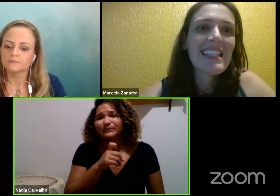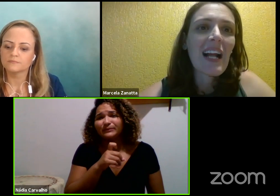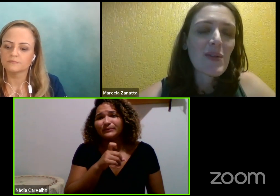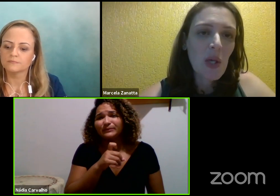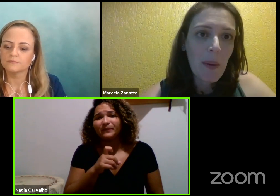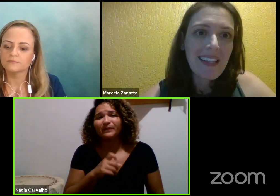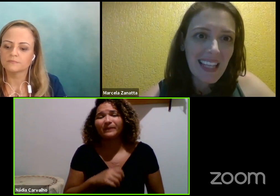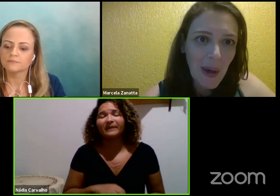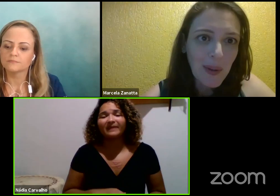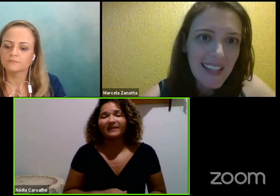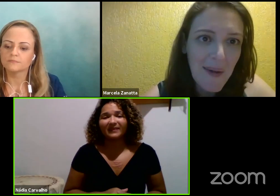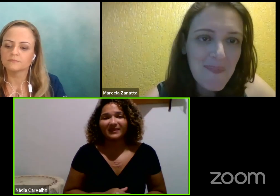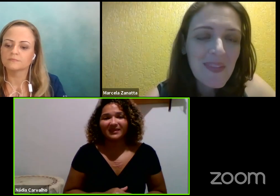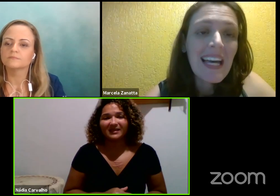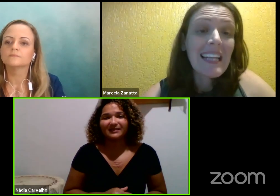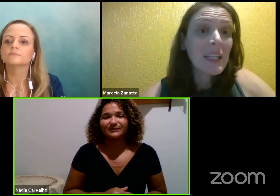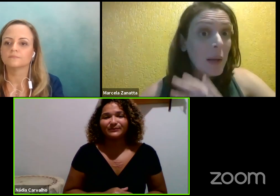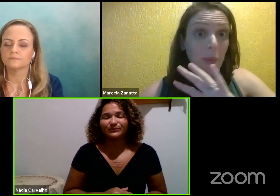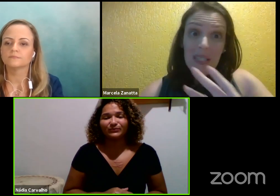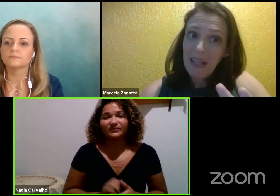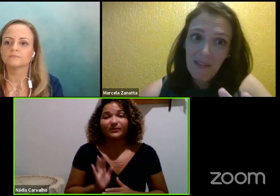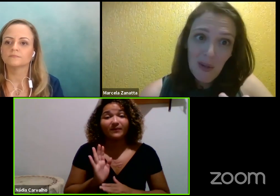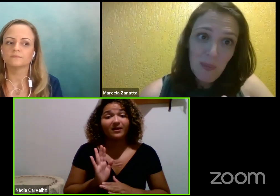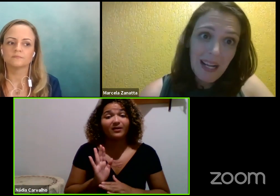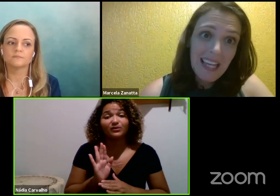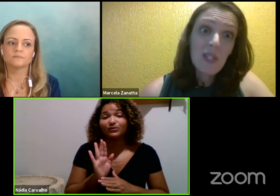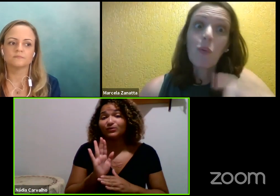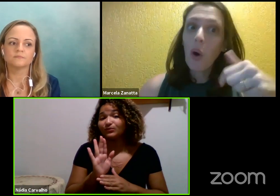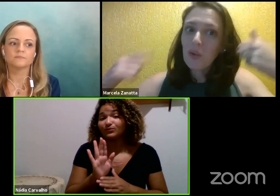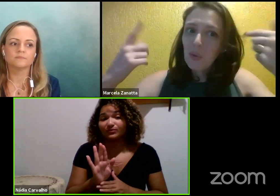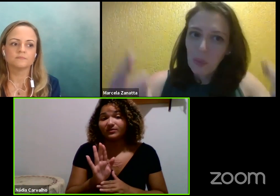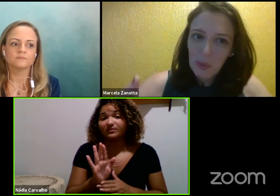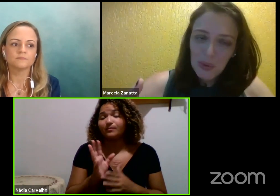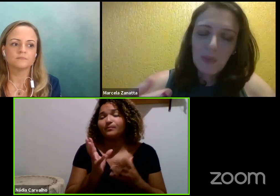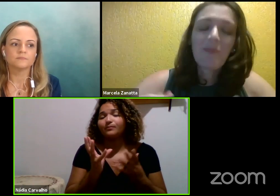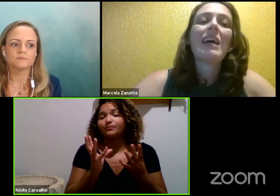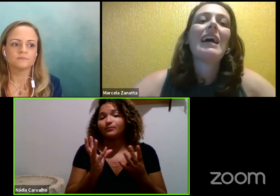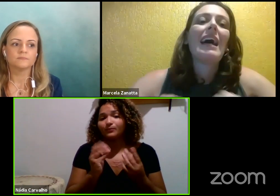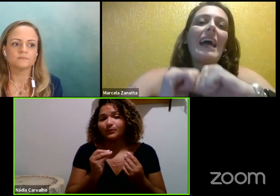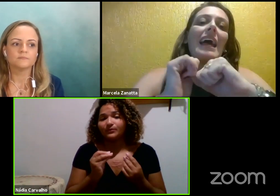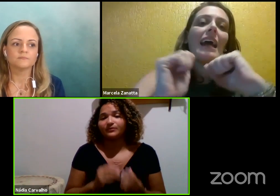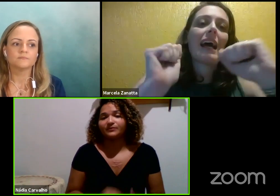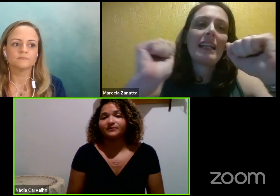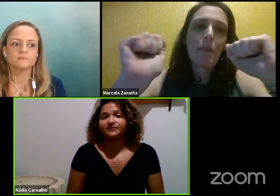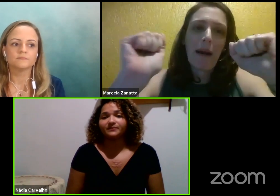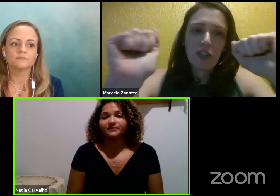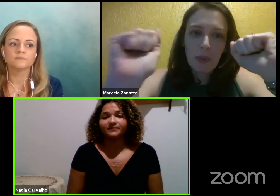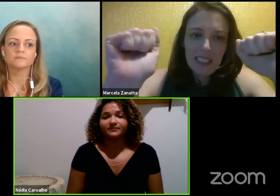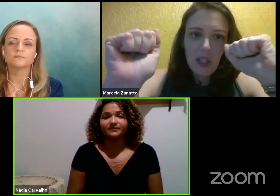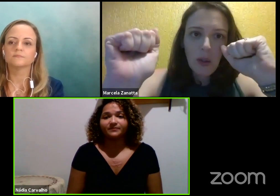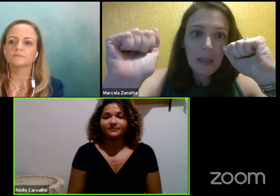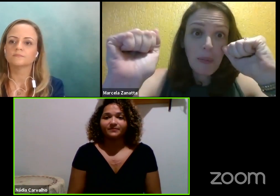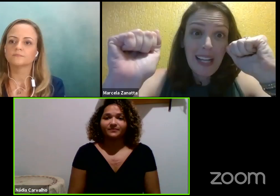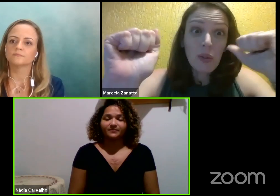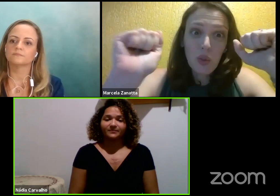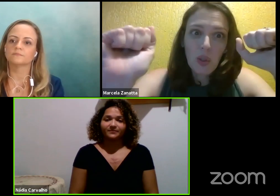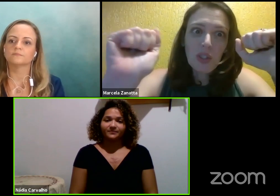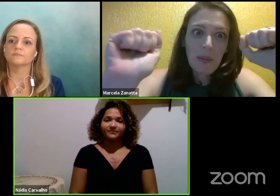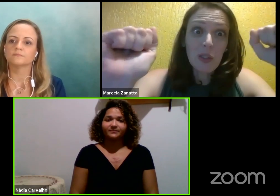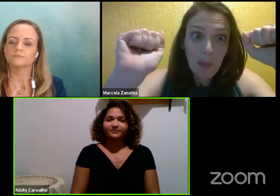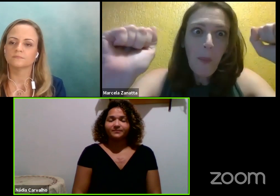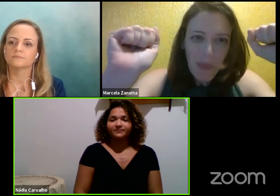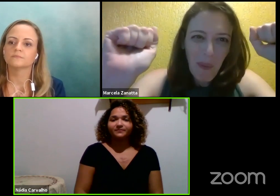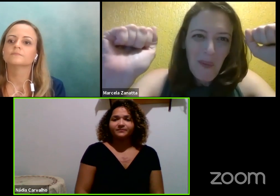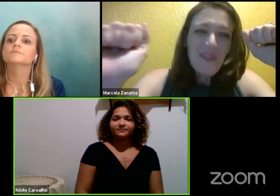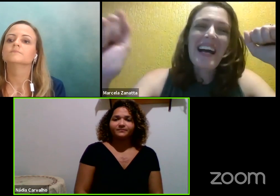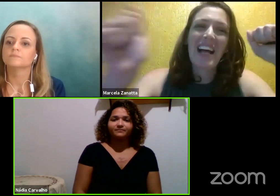esses 15 graus que o bebê tem que rodar. Então, o repouso é maravilhoso para isso. Um outro uso é ali na parte posterior da mulher, no dorso